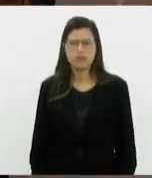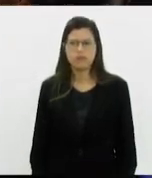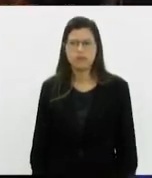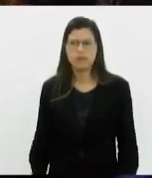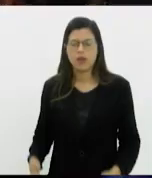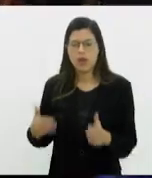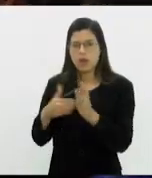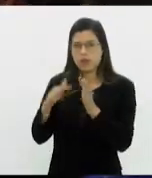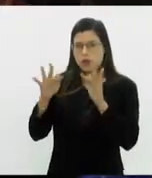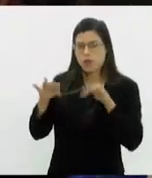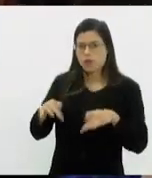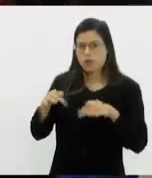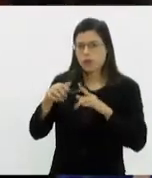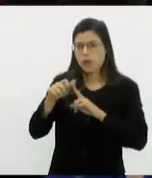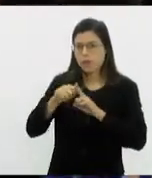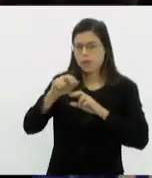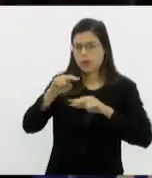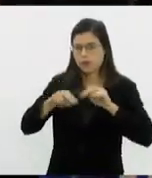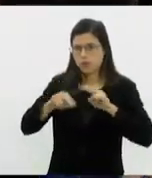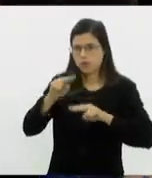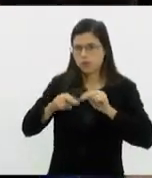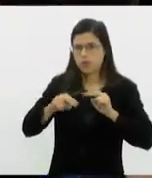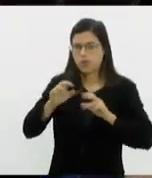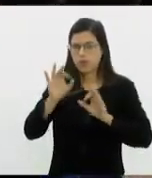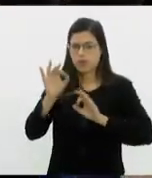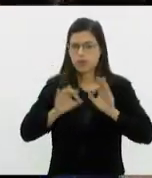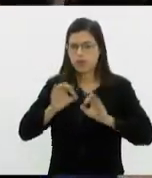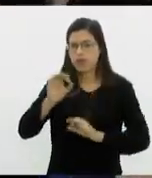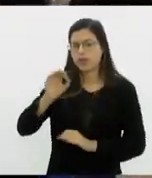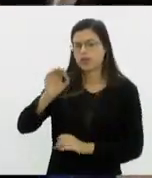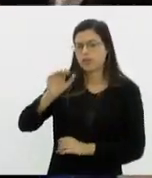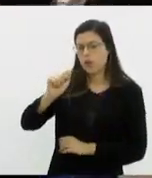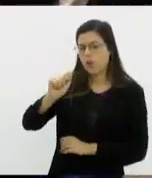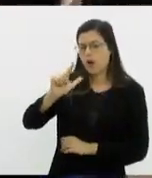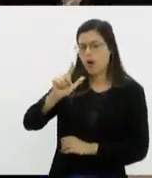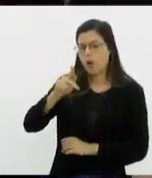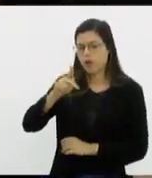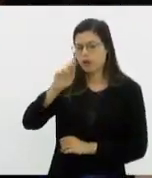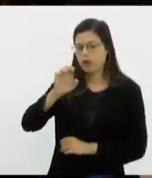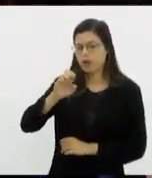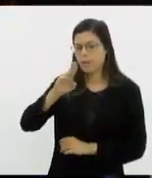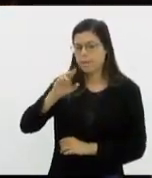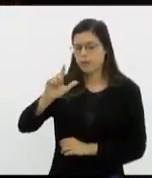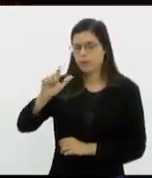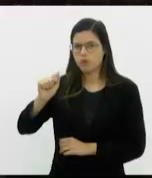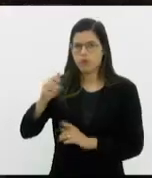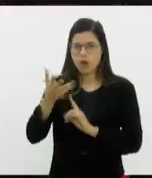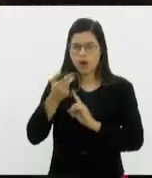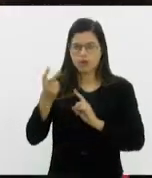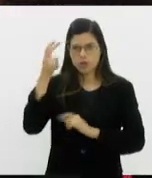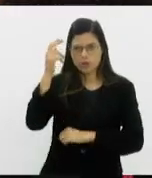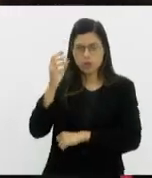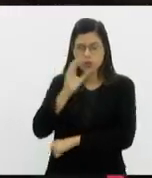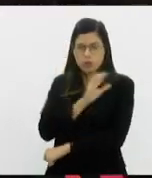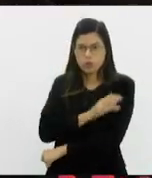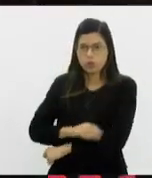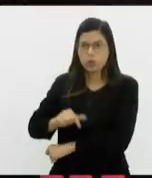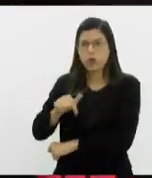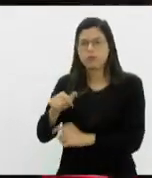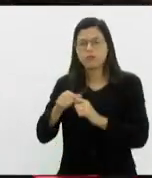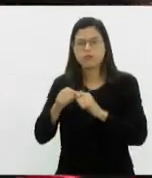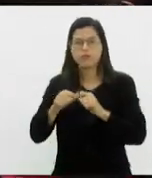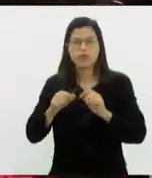Até o fim de junho, a organização cultural Alquebulan Arte e Cultura, focada em projetos de impacto social, está realizando o